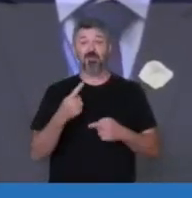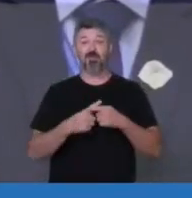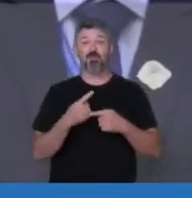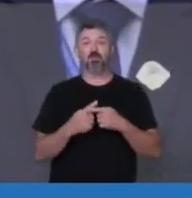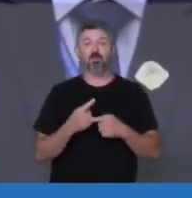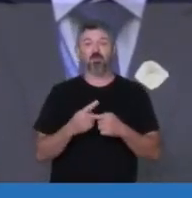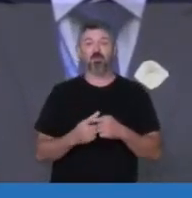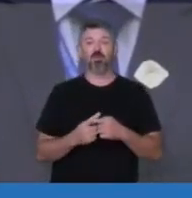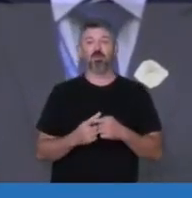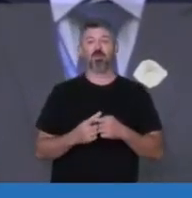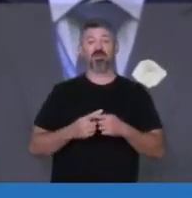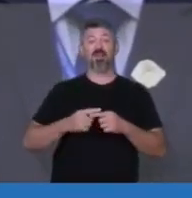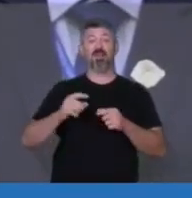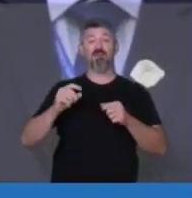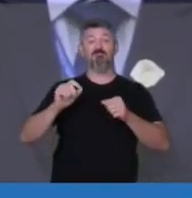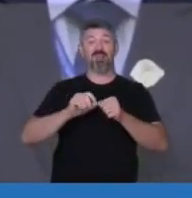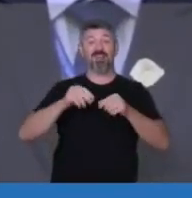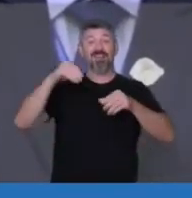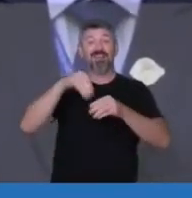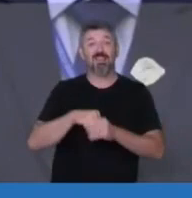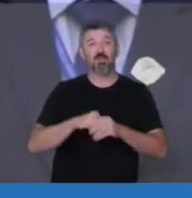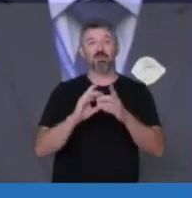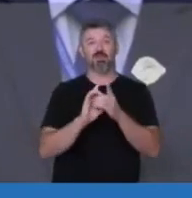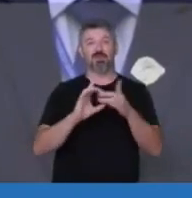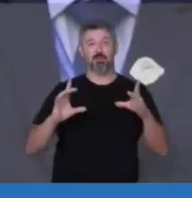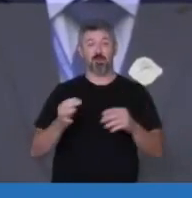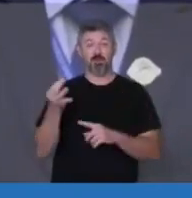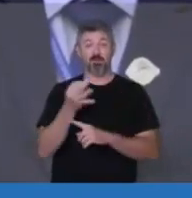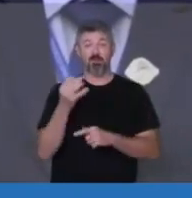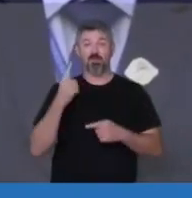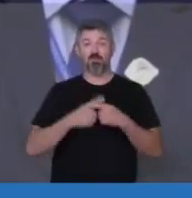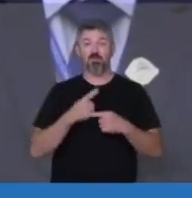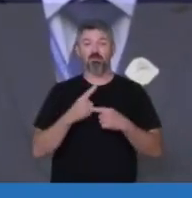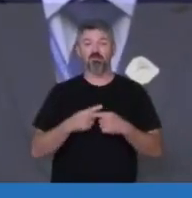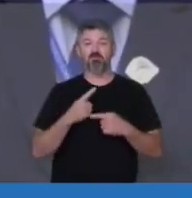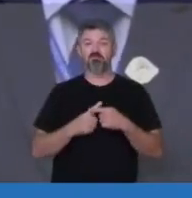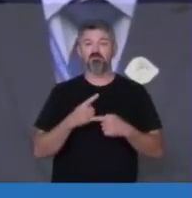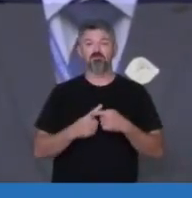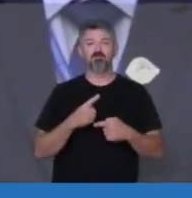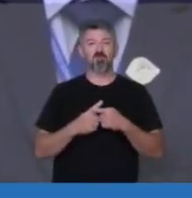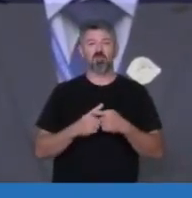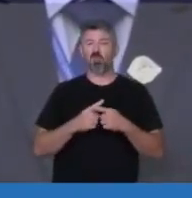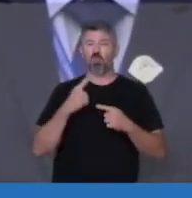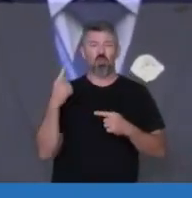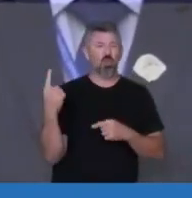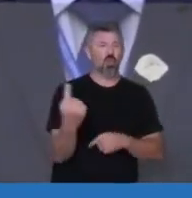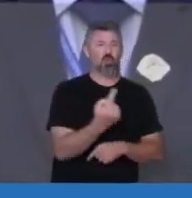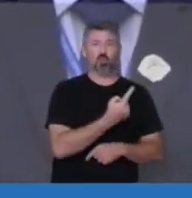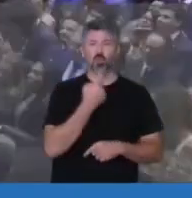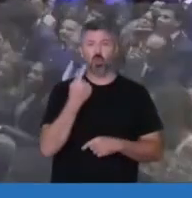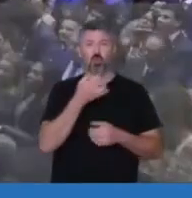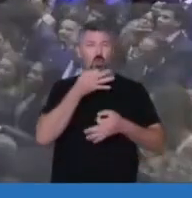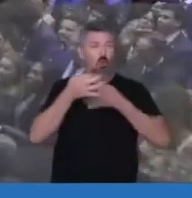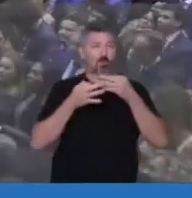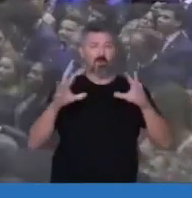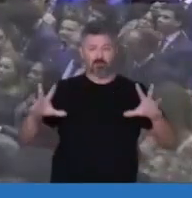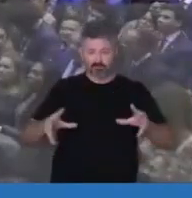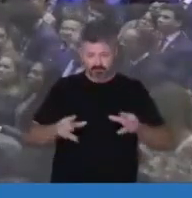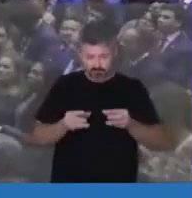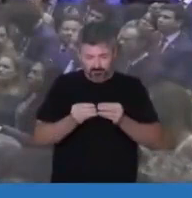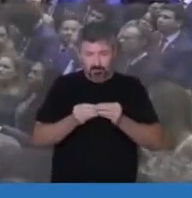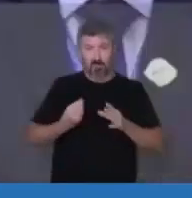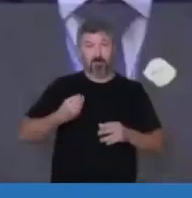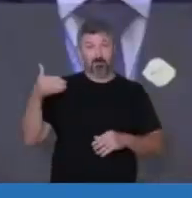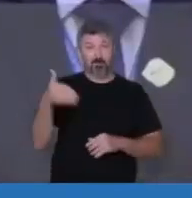burocráticas longe da gente ah coisa lá de Brasília de político não essa reforma muda a sua vida muda